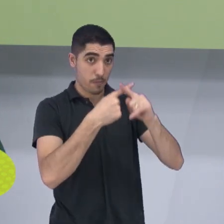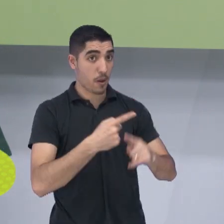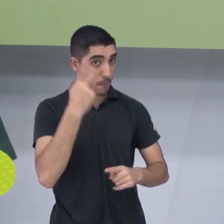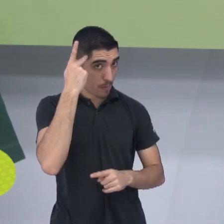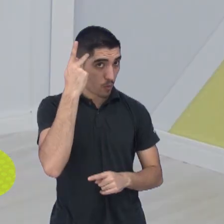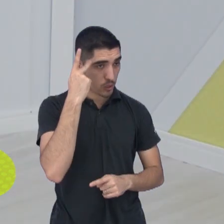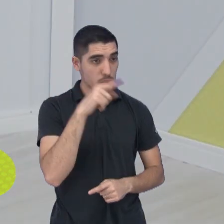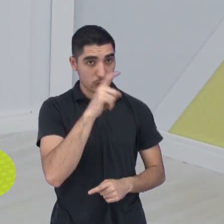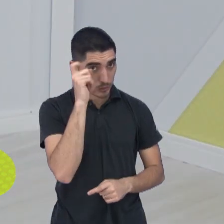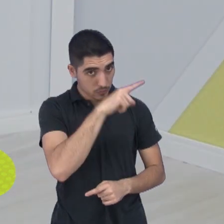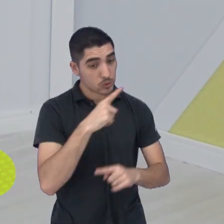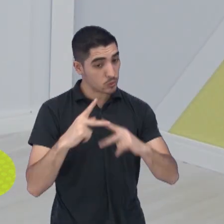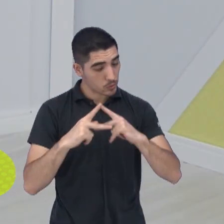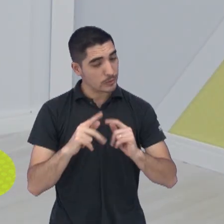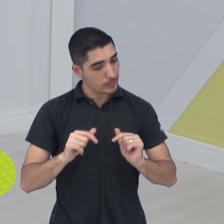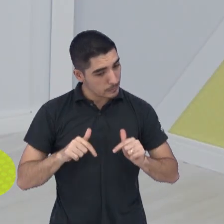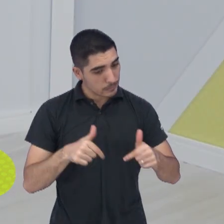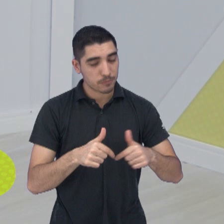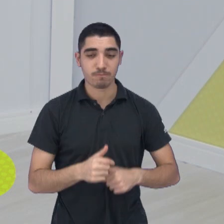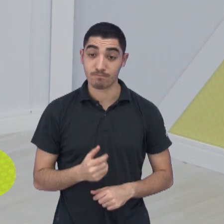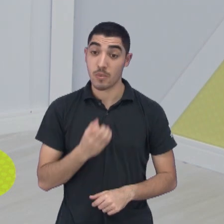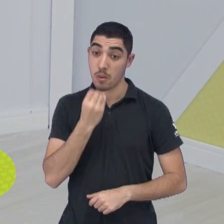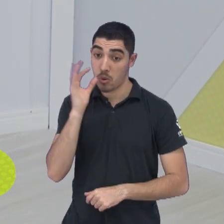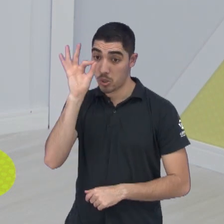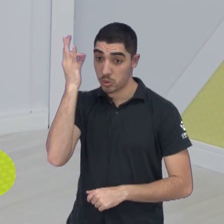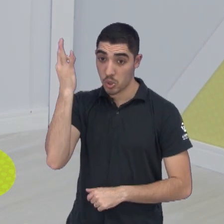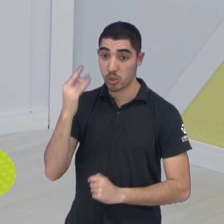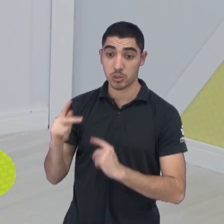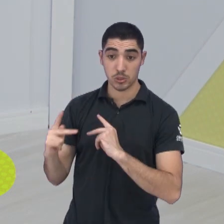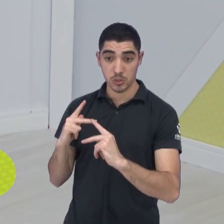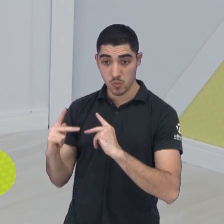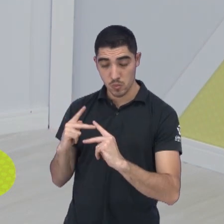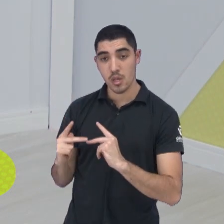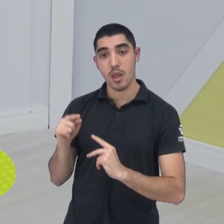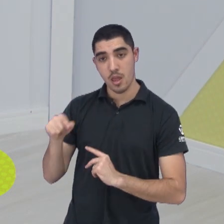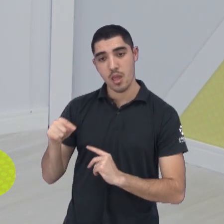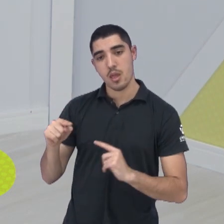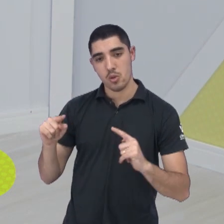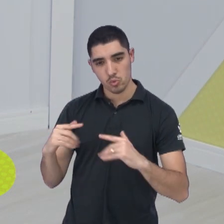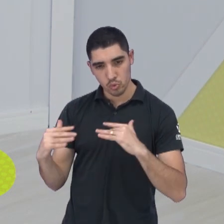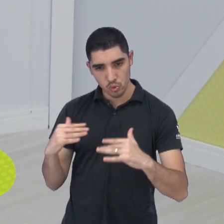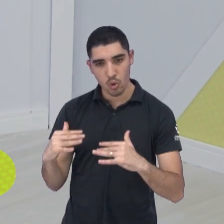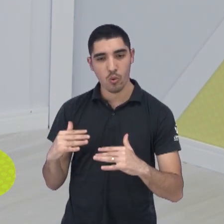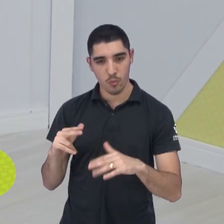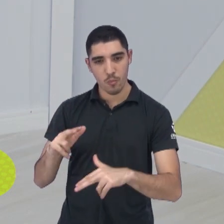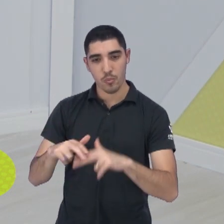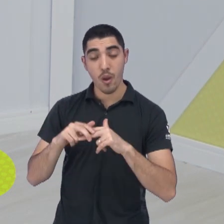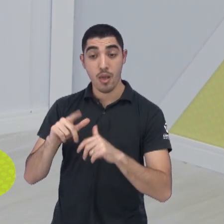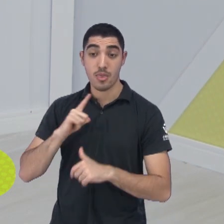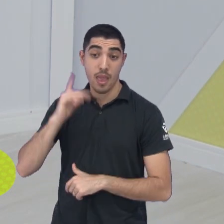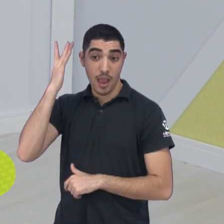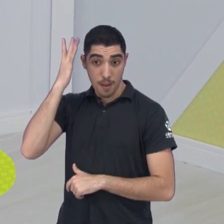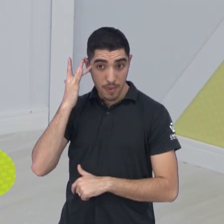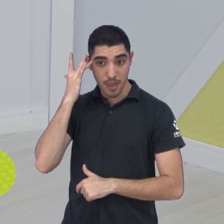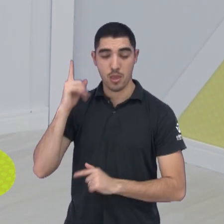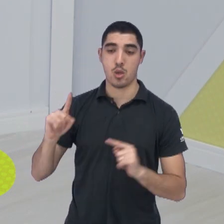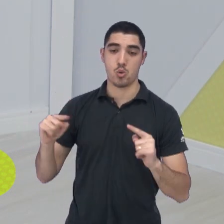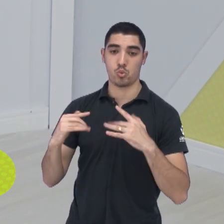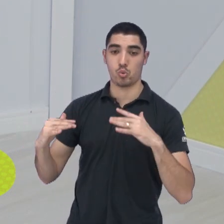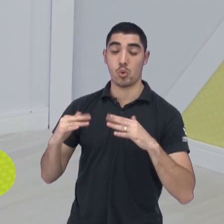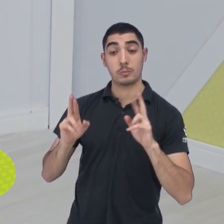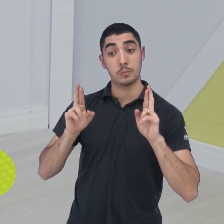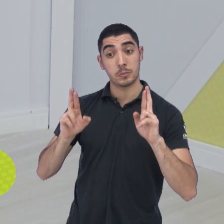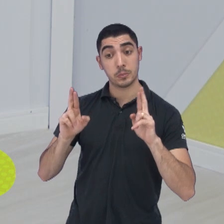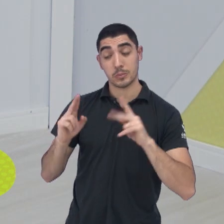para o São José. Pois é, sucesso aí, sorte para os comandados do Reinaldo Bacilieri, que esteve com a gente aqui na última quarta-feira. Vamos torcer por uma